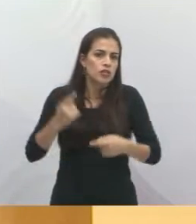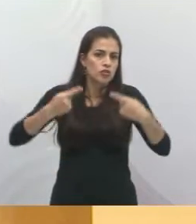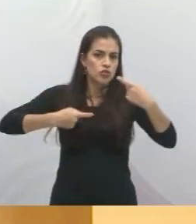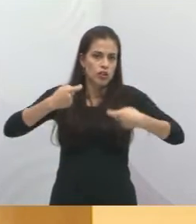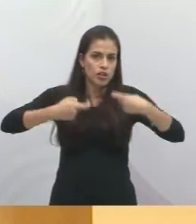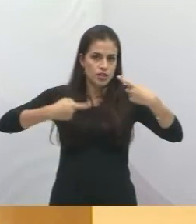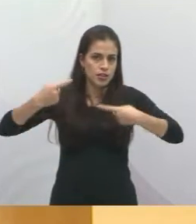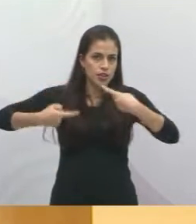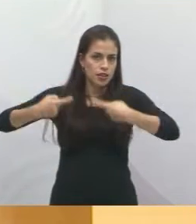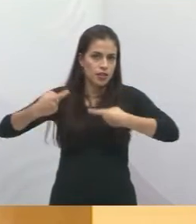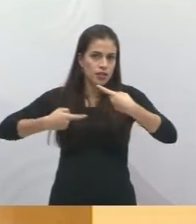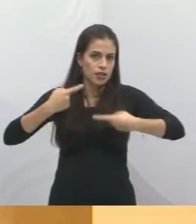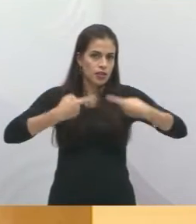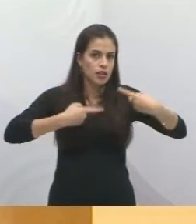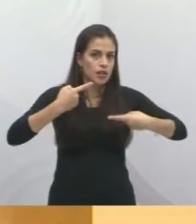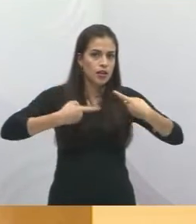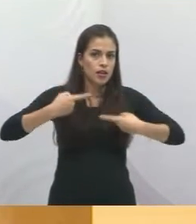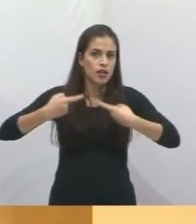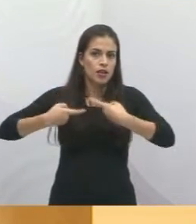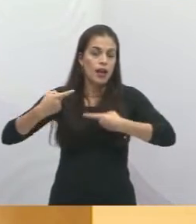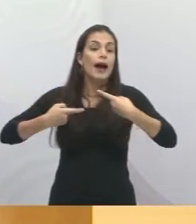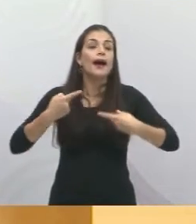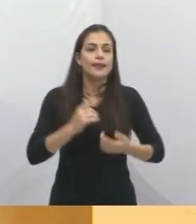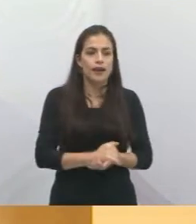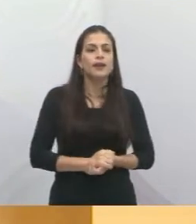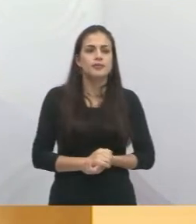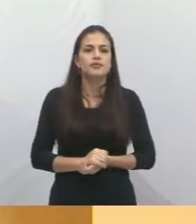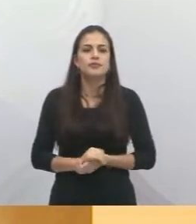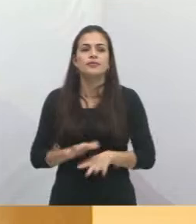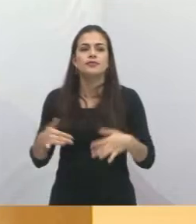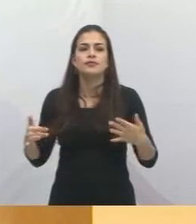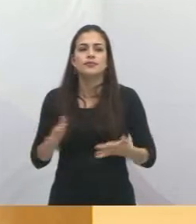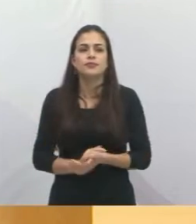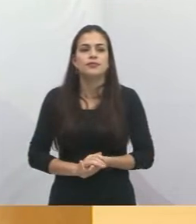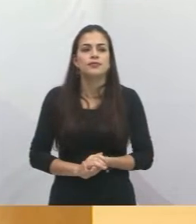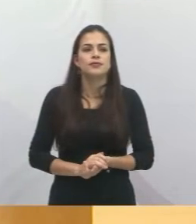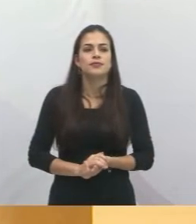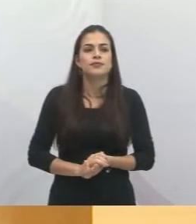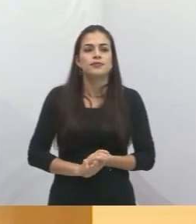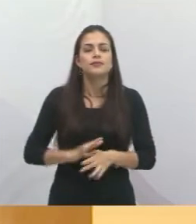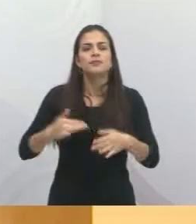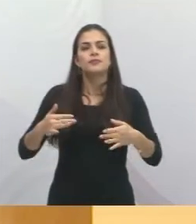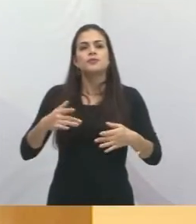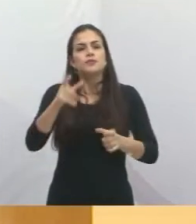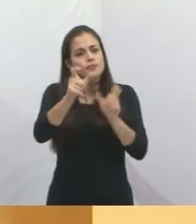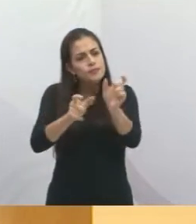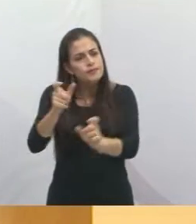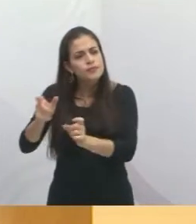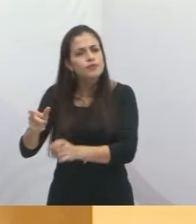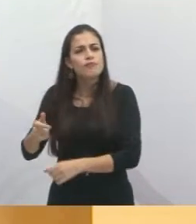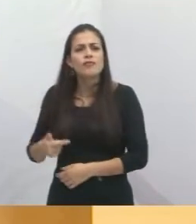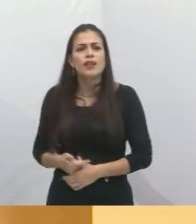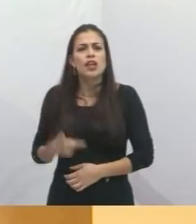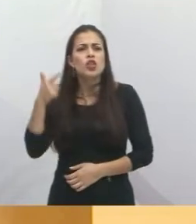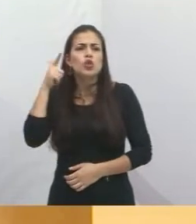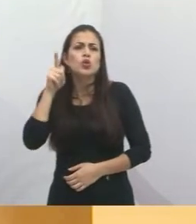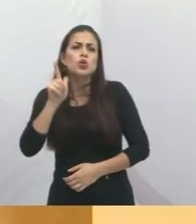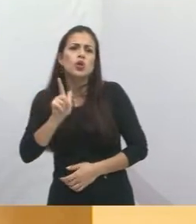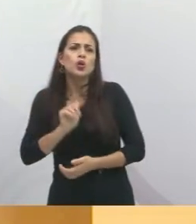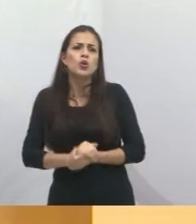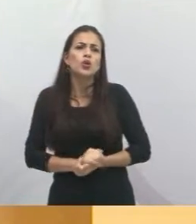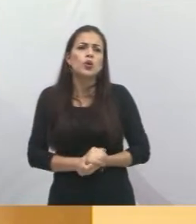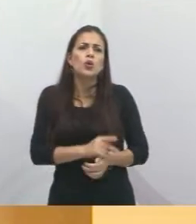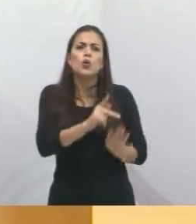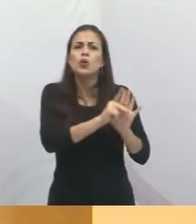suspensos e essas pessoas que também não conseguiram concluir com o processo